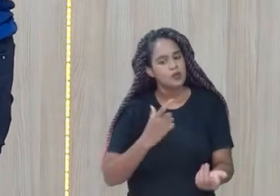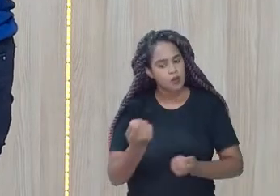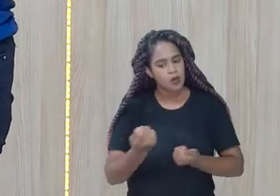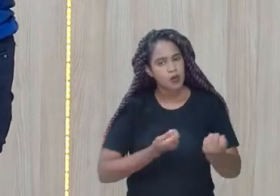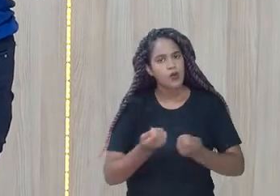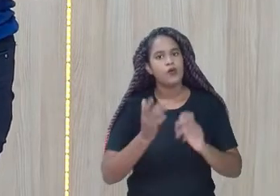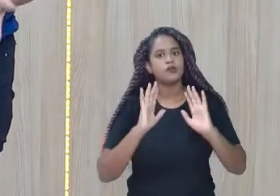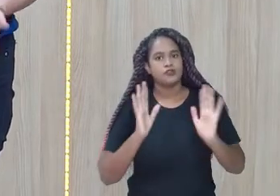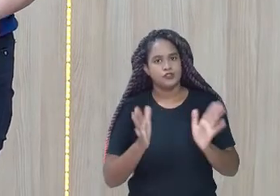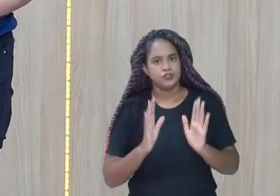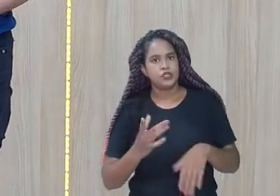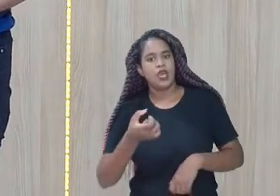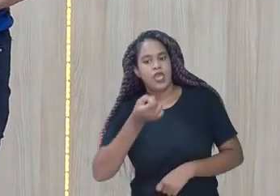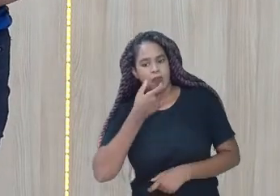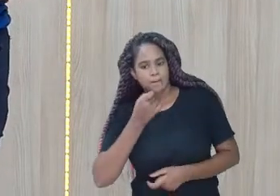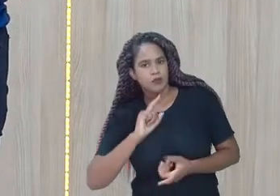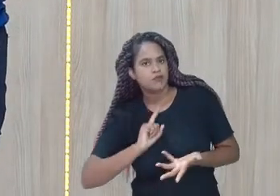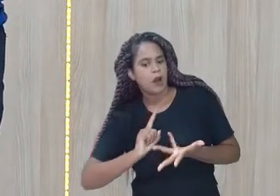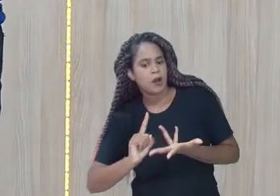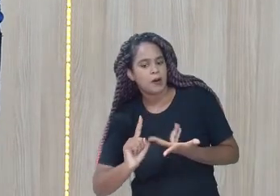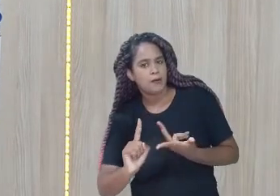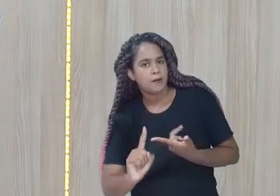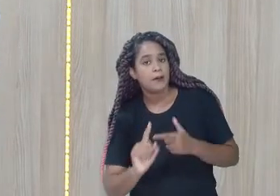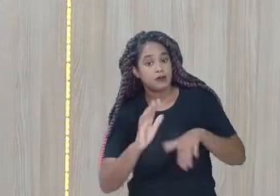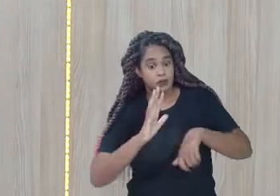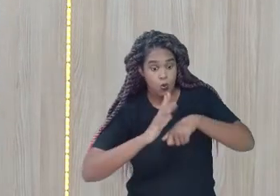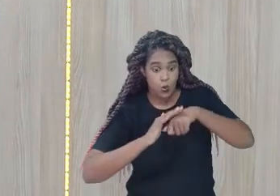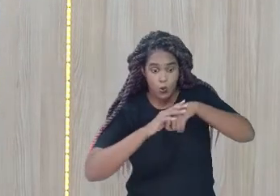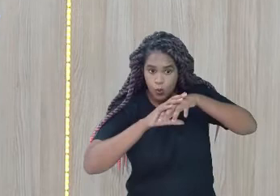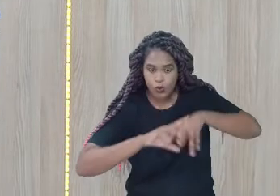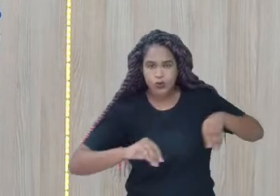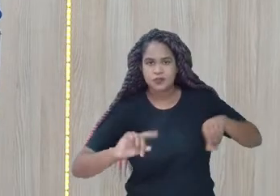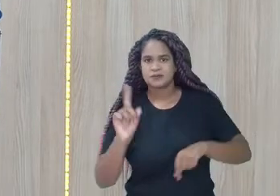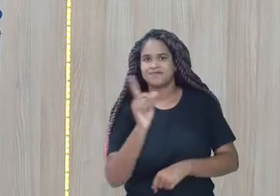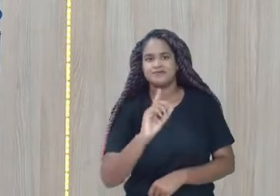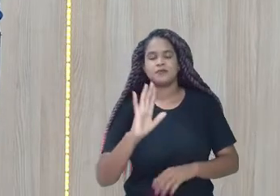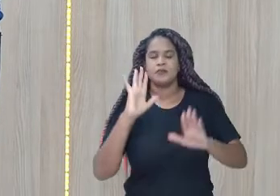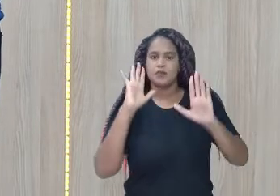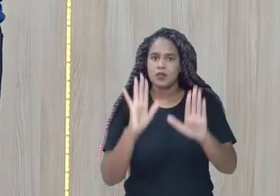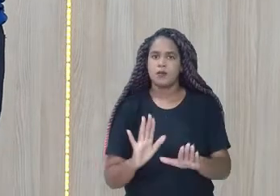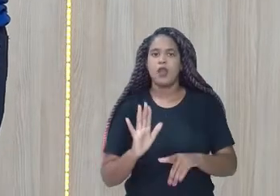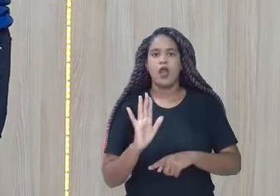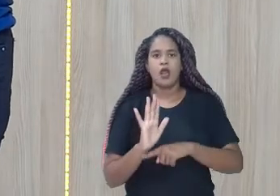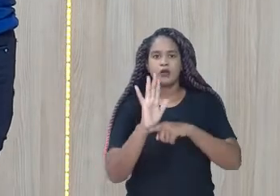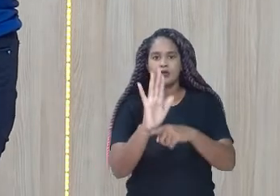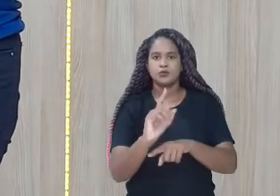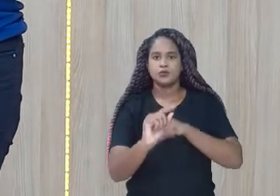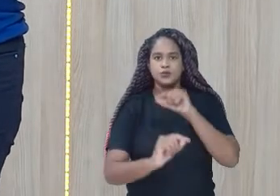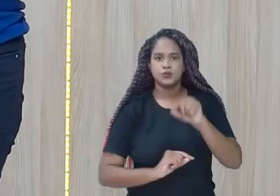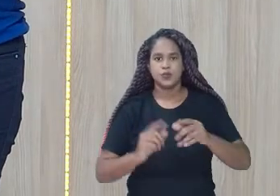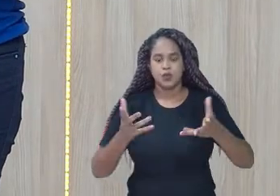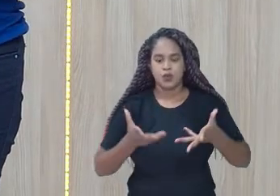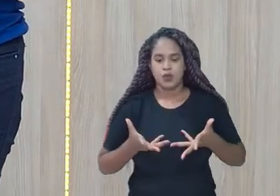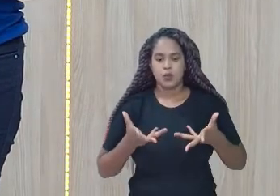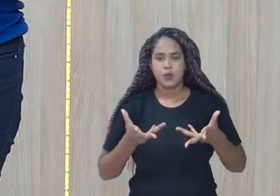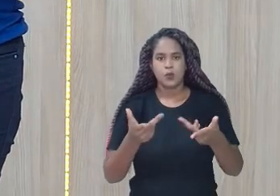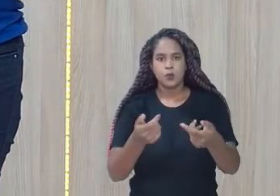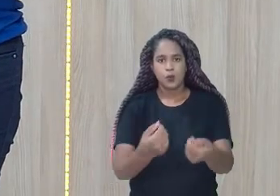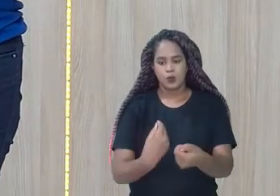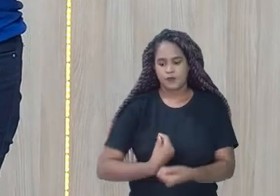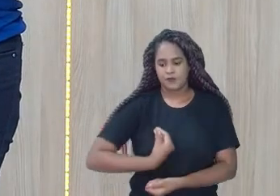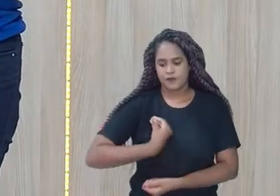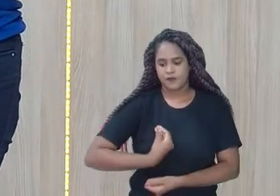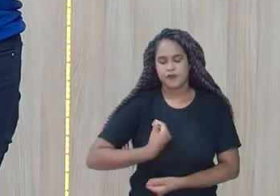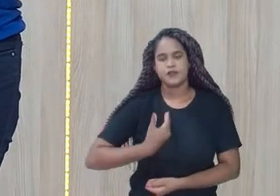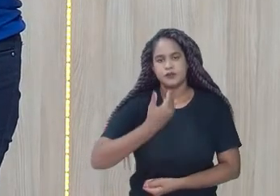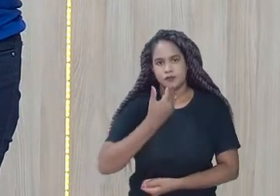é? Já existe o medicamento que não vai curar, mas vai te dar uma melhor qualidade de vida,